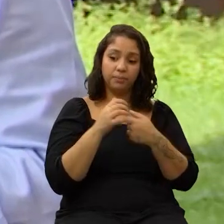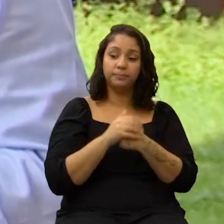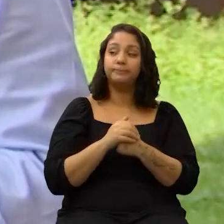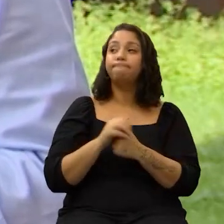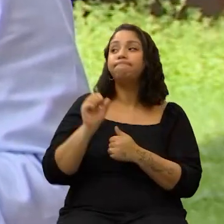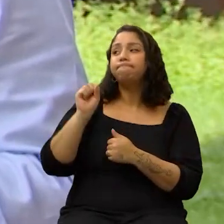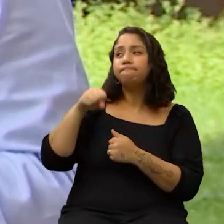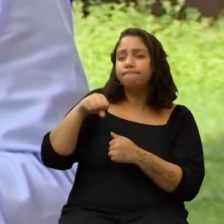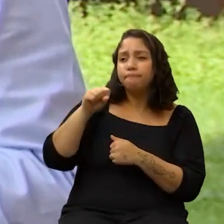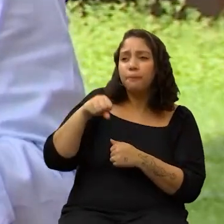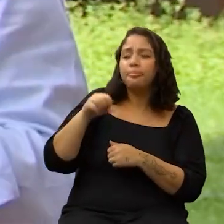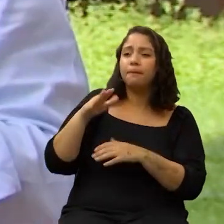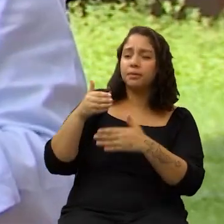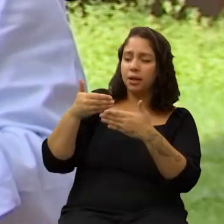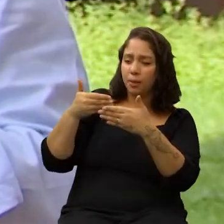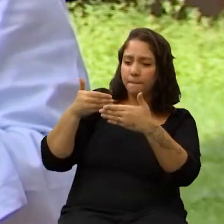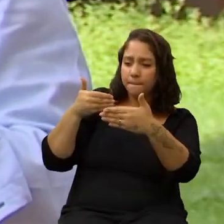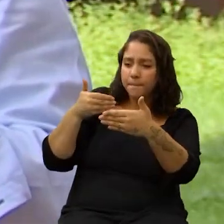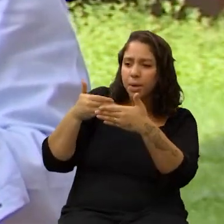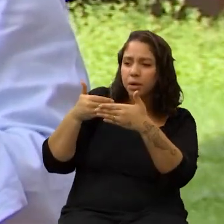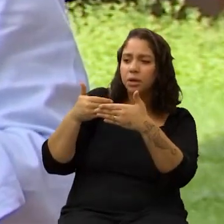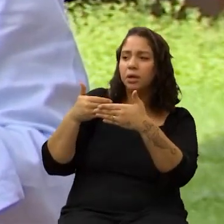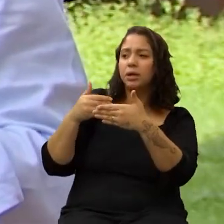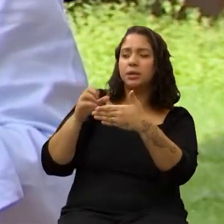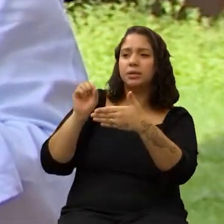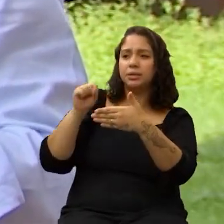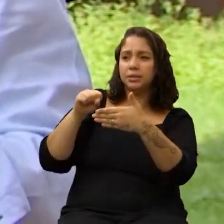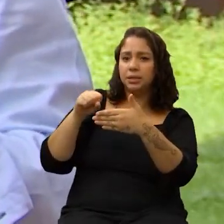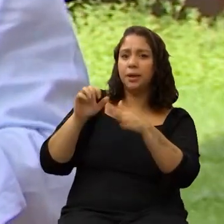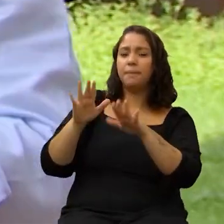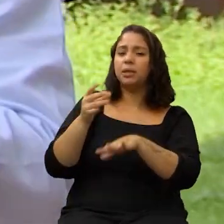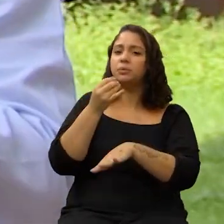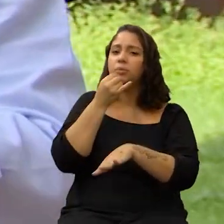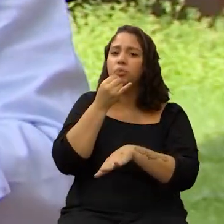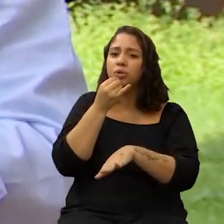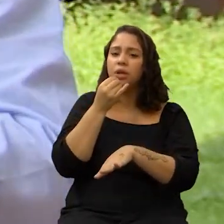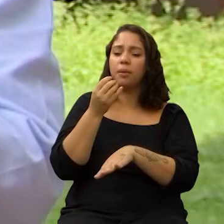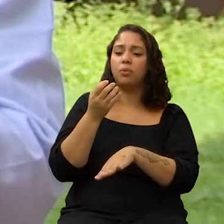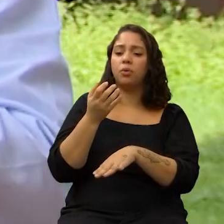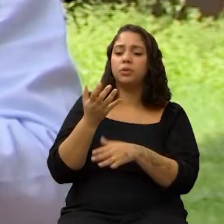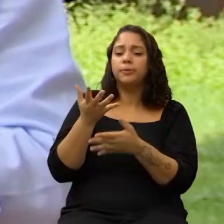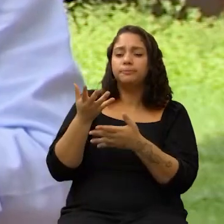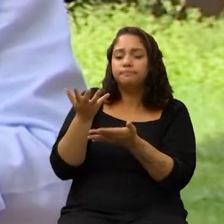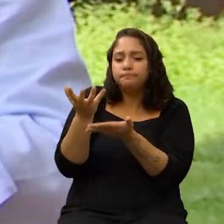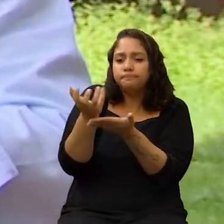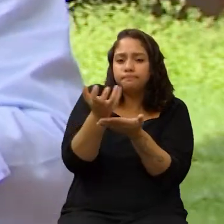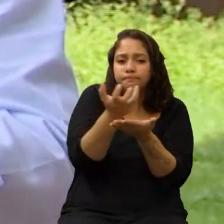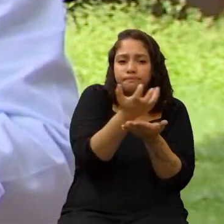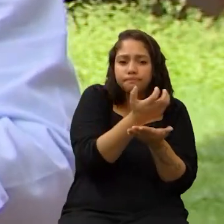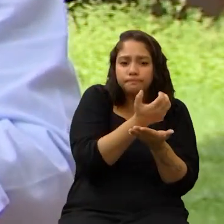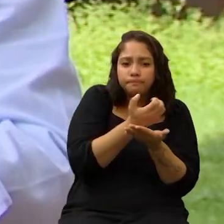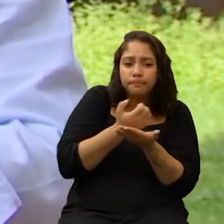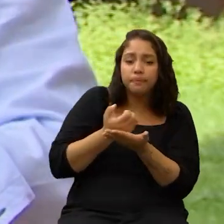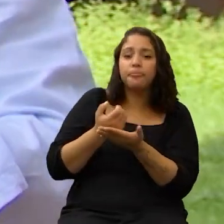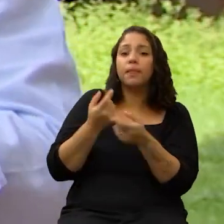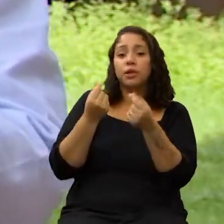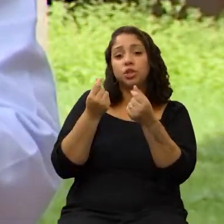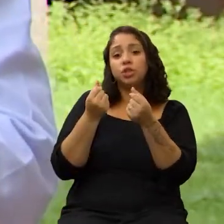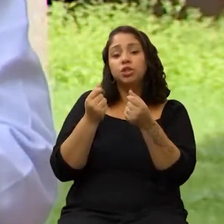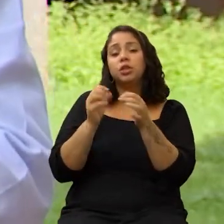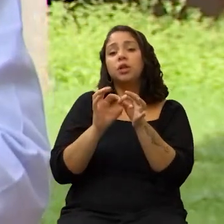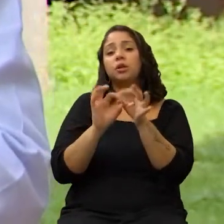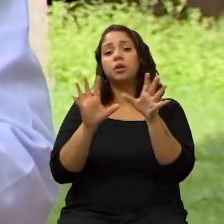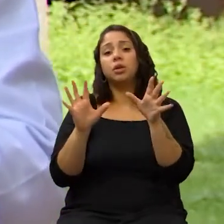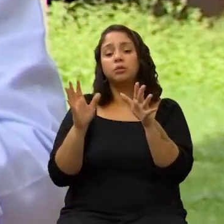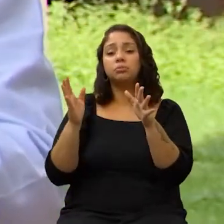curto prazo, sim, mas vamos supor que quando você reduz a arrecadação, você deixa as pessoas com mais